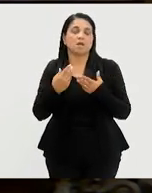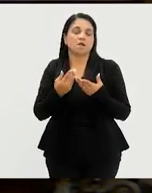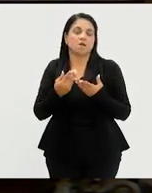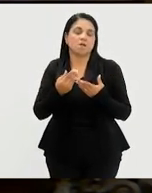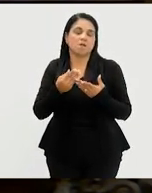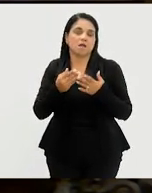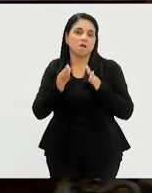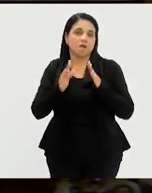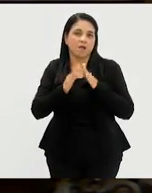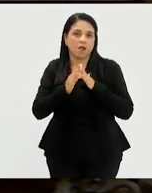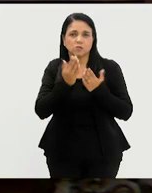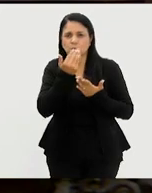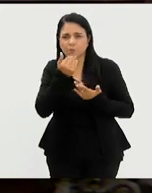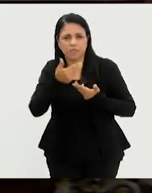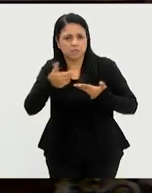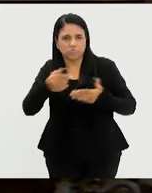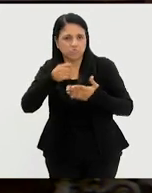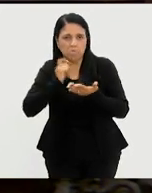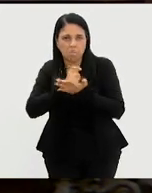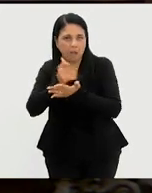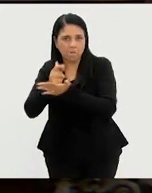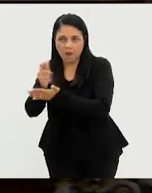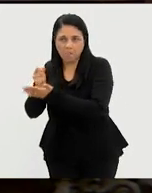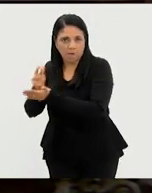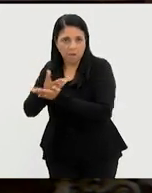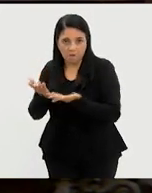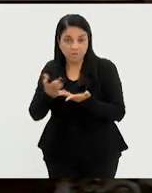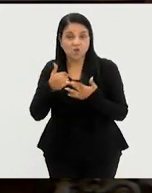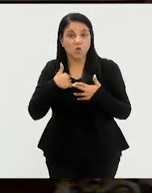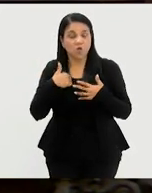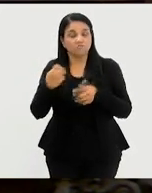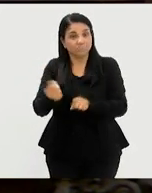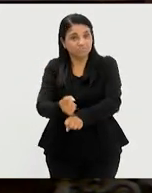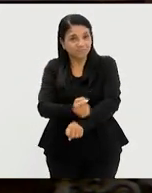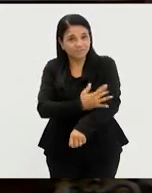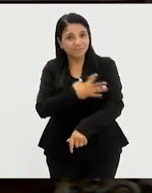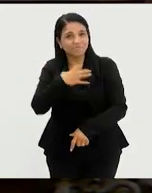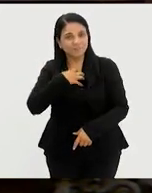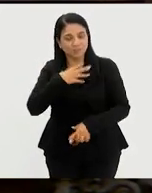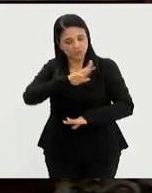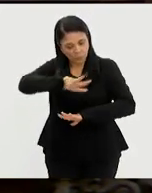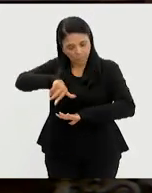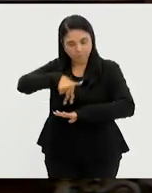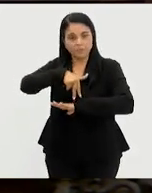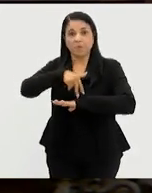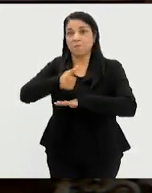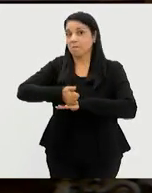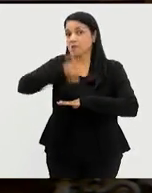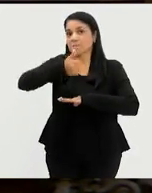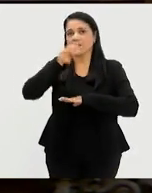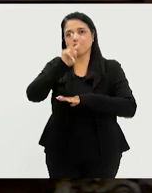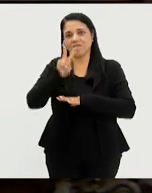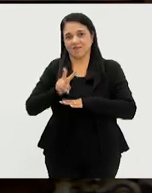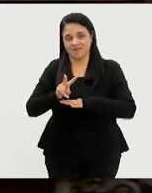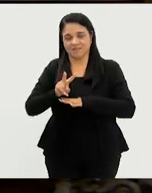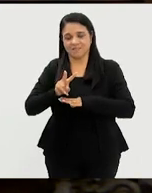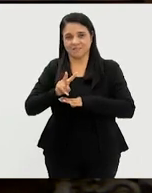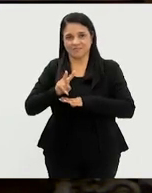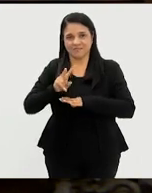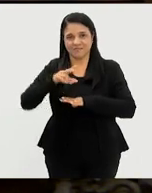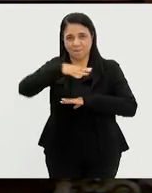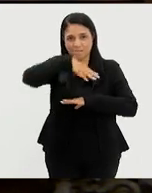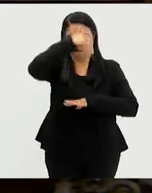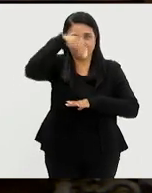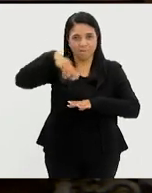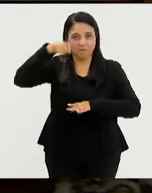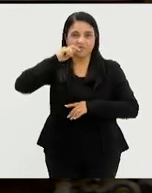casa então Uma emoção muito grande que me dá hoje pela pela primeira vez está subindo aqui nessa Tribuna no palácio Tiradente para